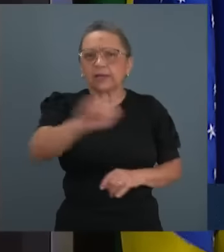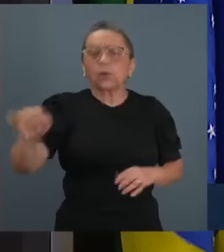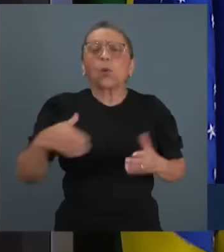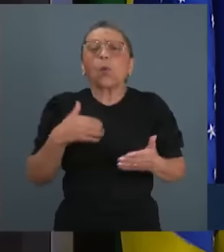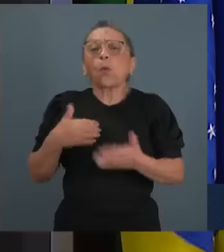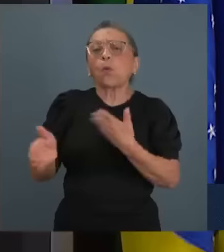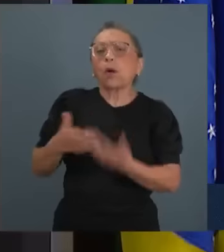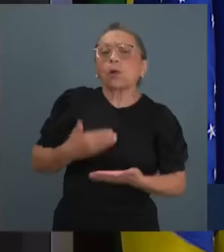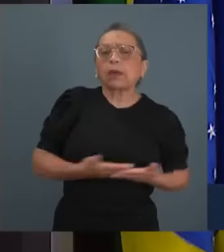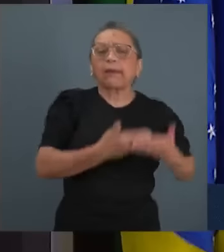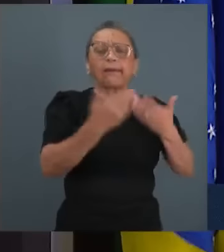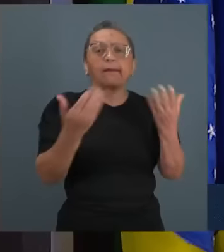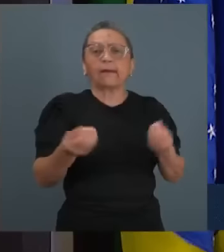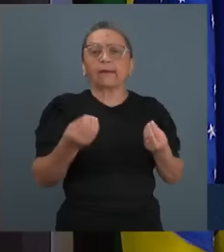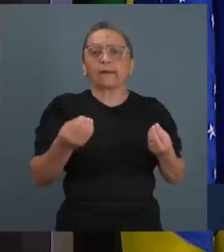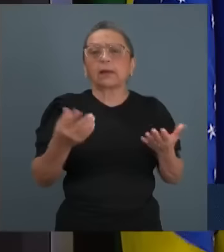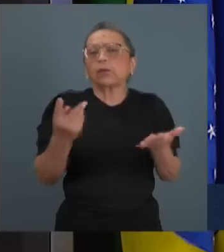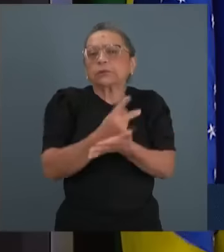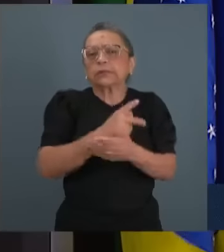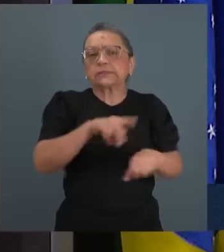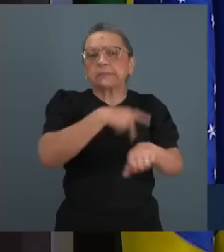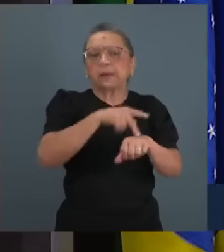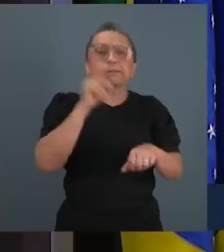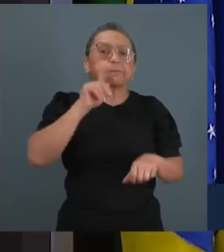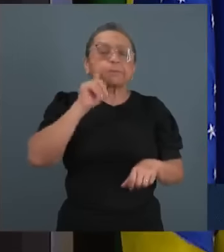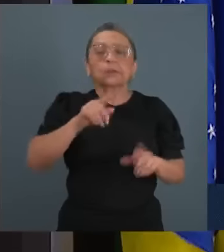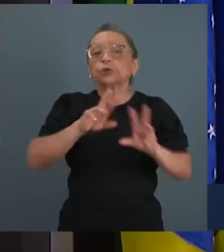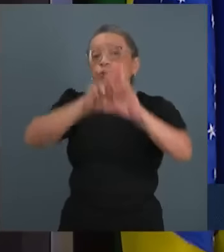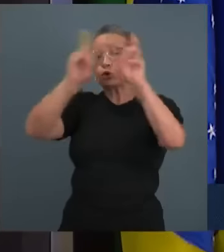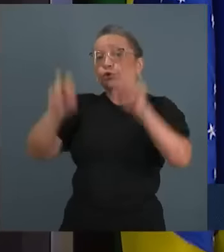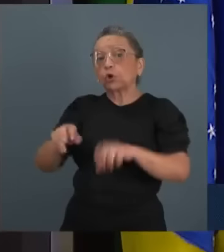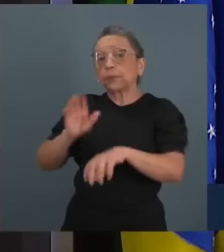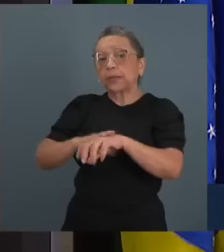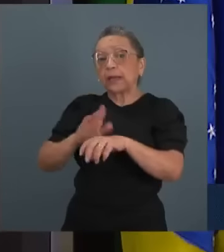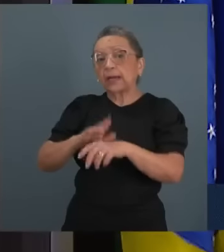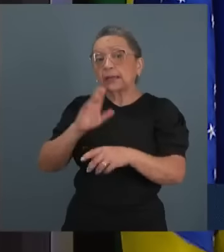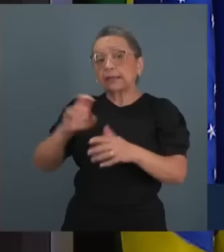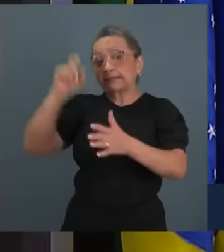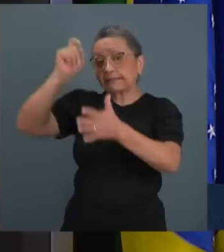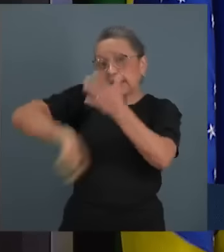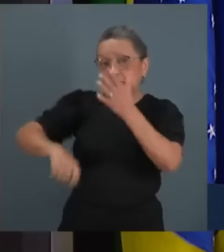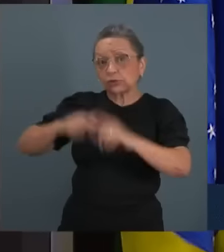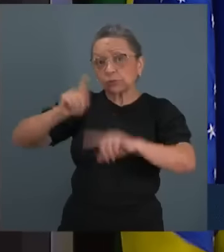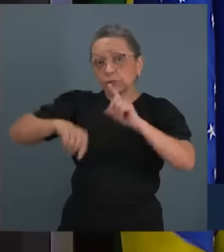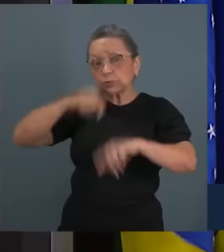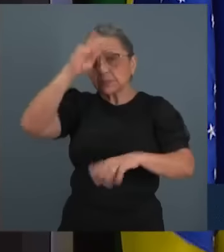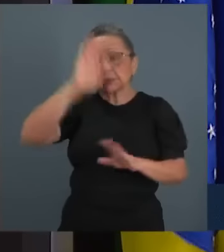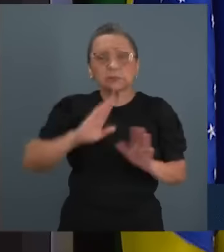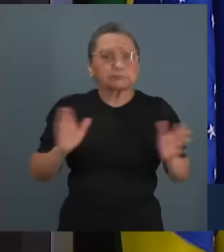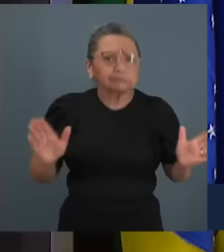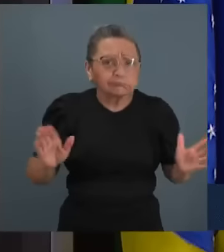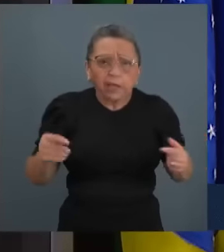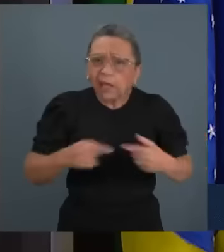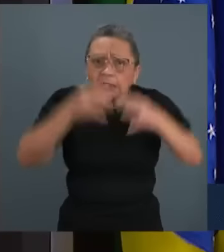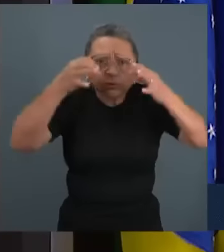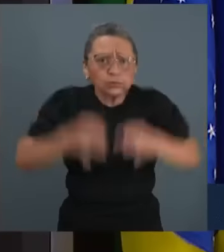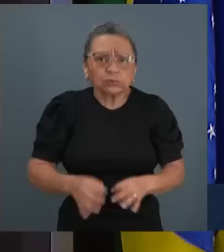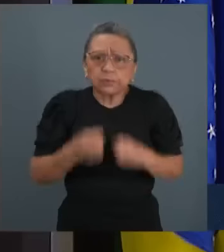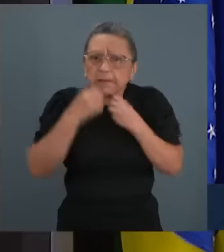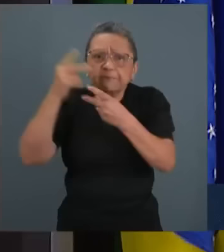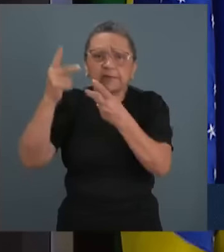qualquer reconsideração dos Estados Unidos a respeito da sobretaxa imposta aos produtos brasileiros é justa e muito